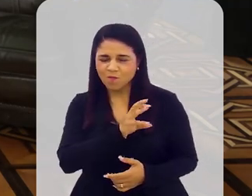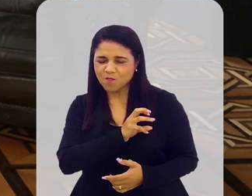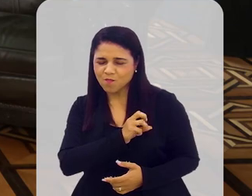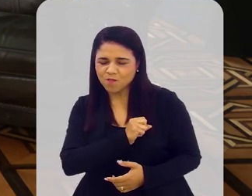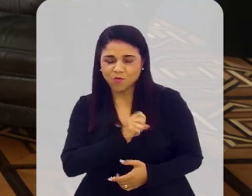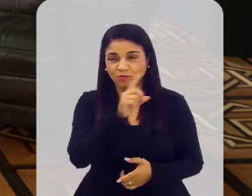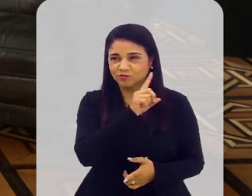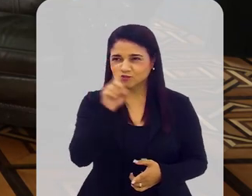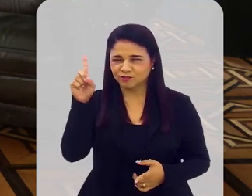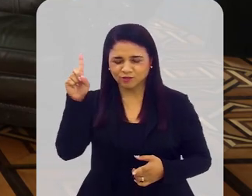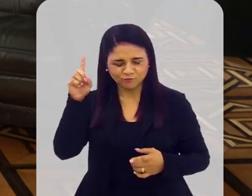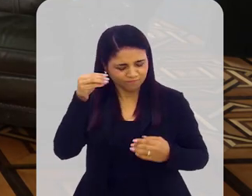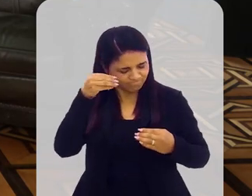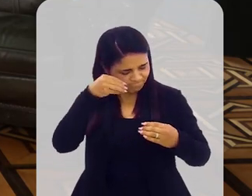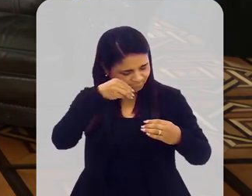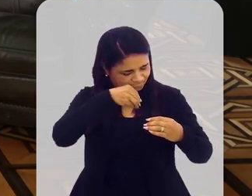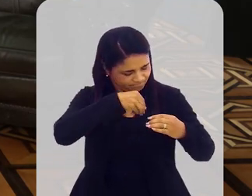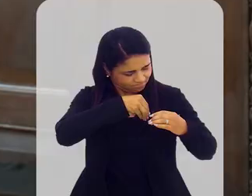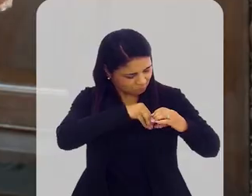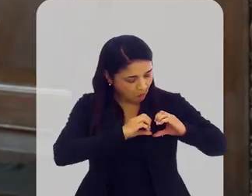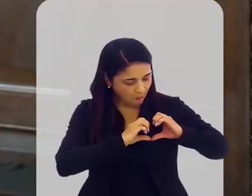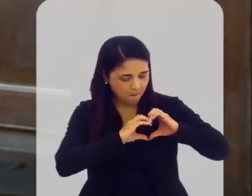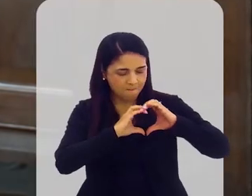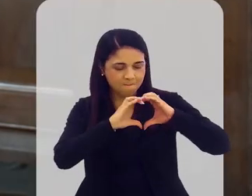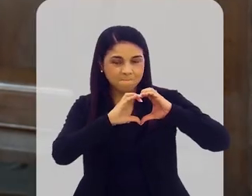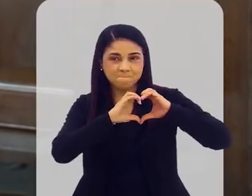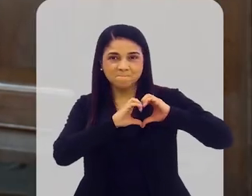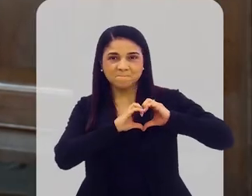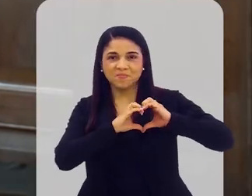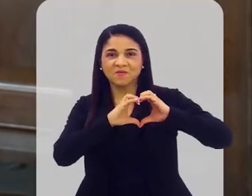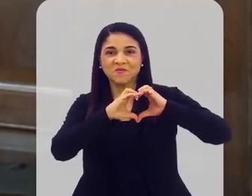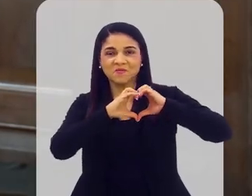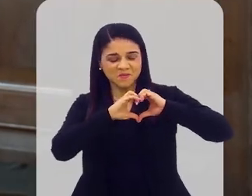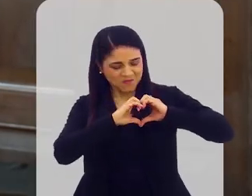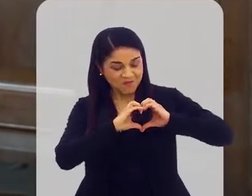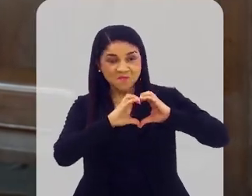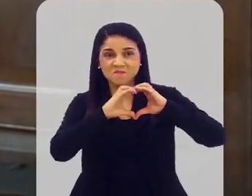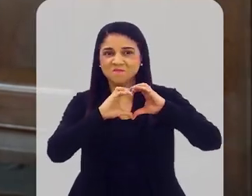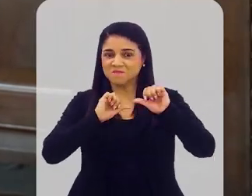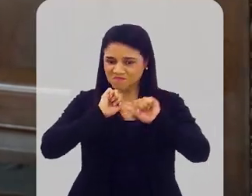Quando eu senti seu amor entrar no meu coração,